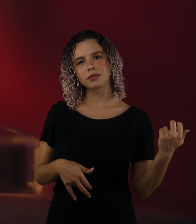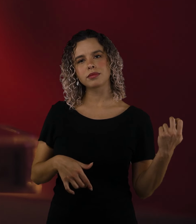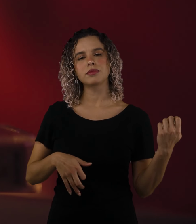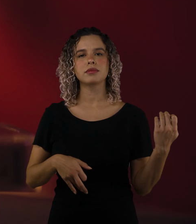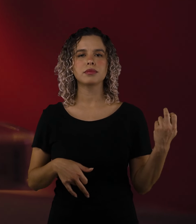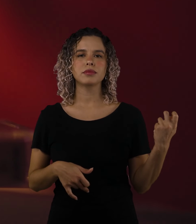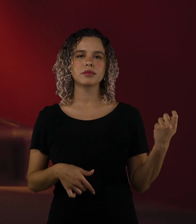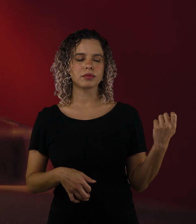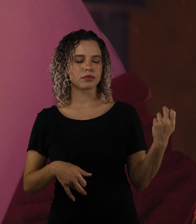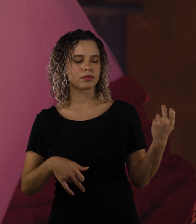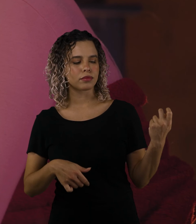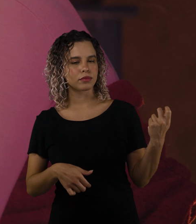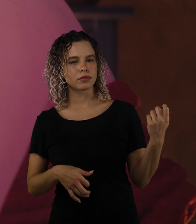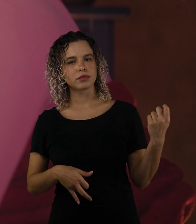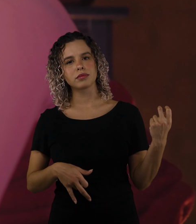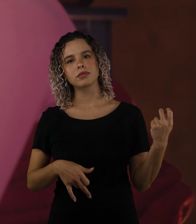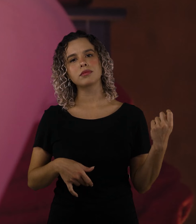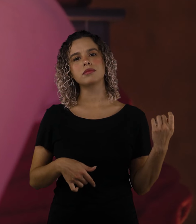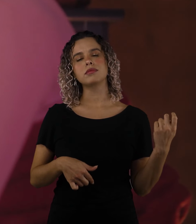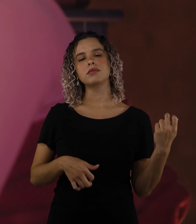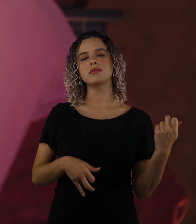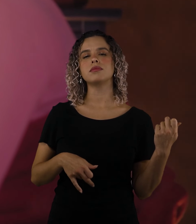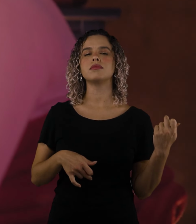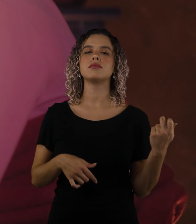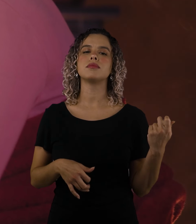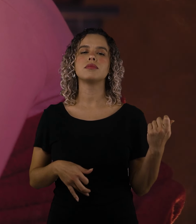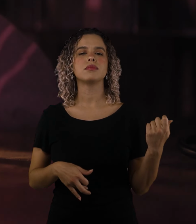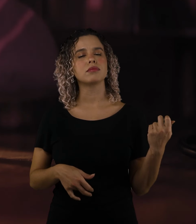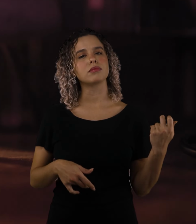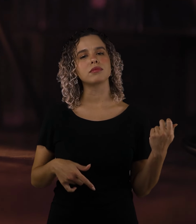Olho para cima, pensativa entre objetos e lembranças.